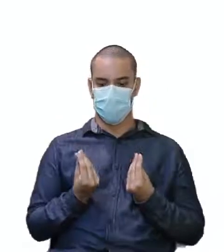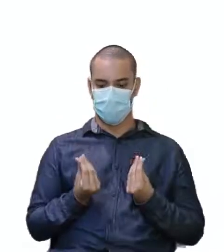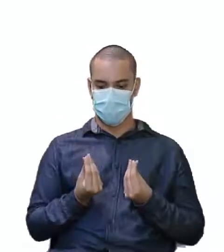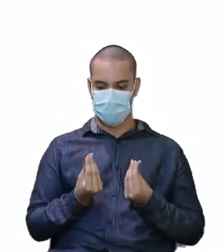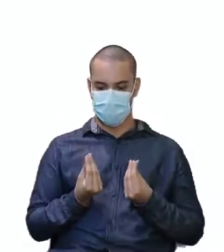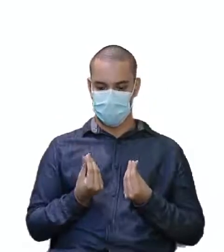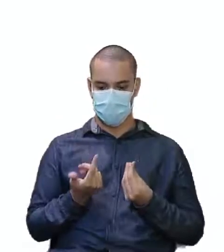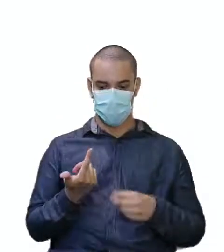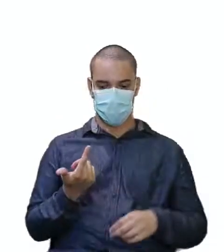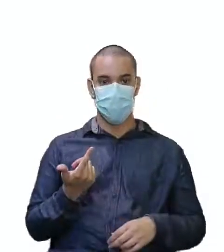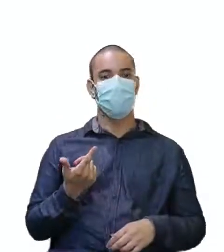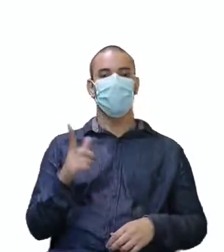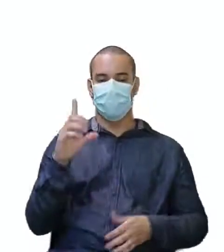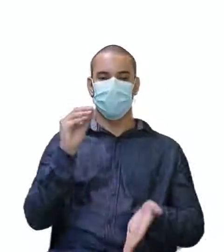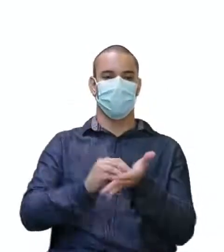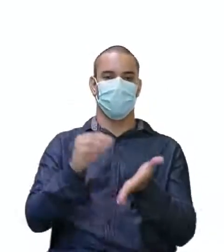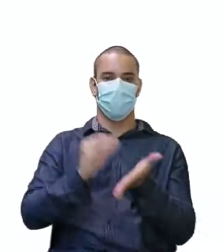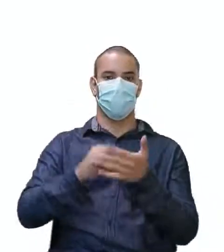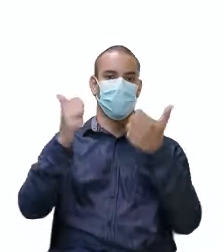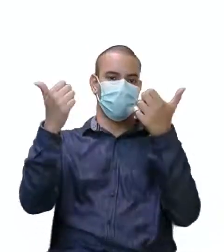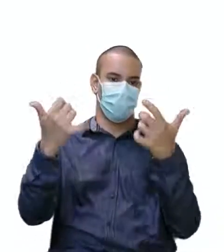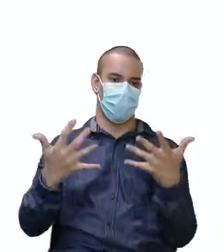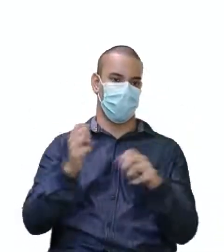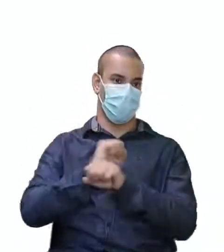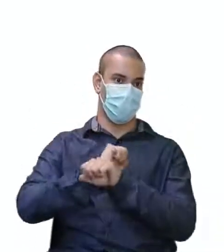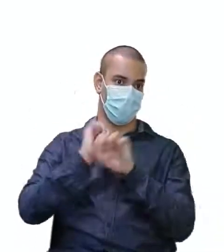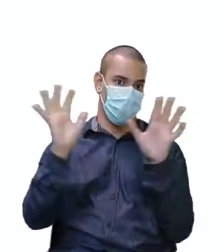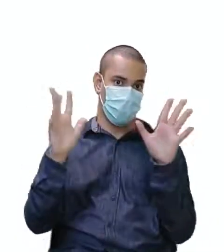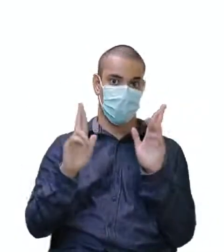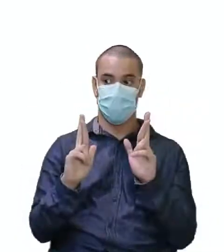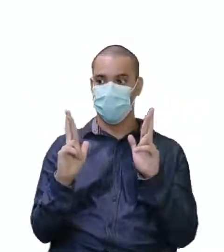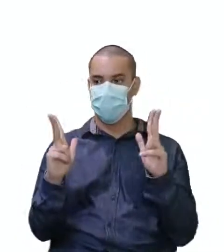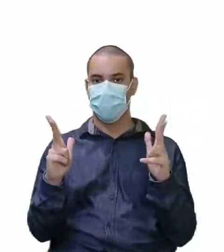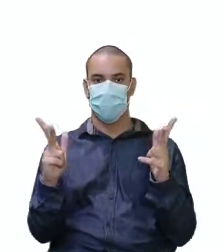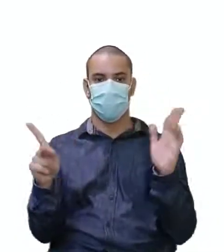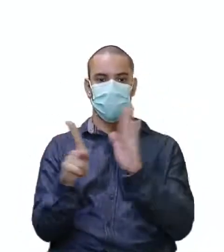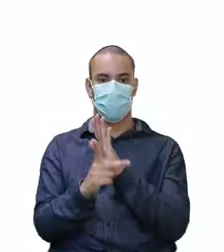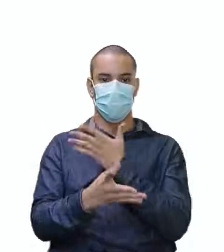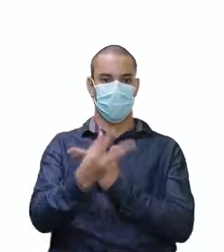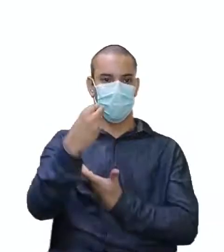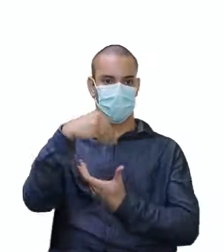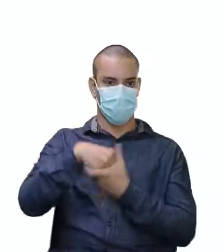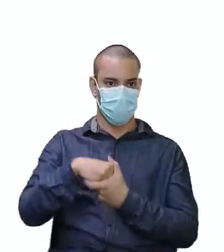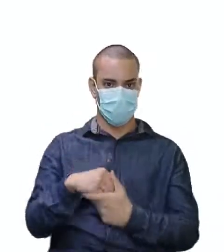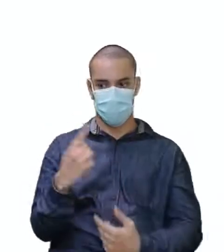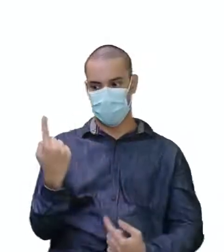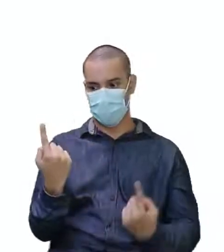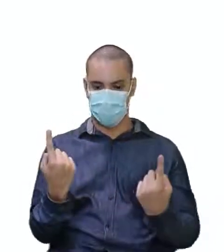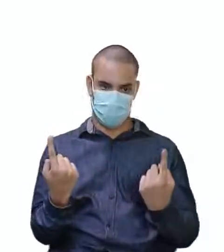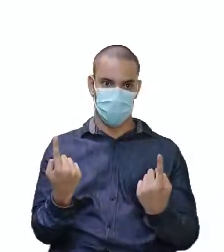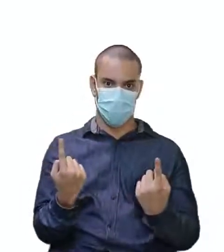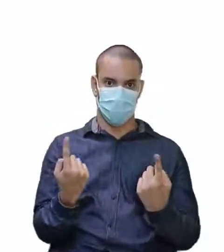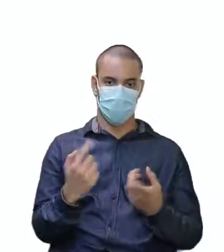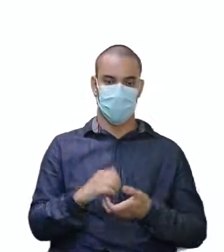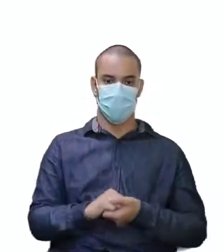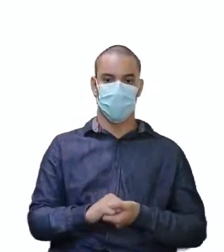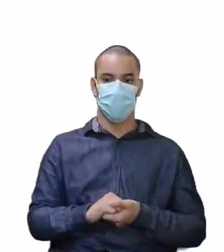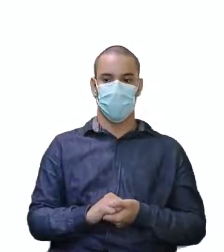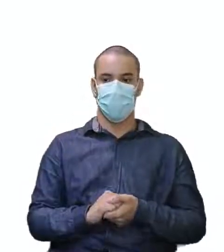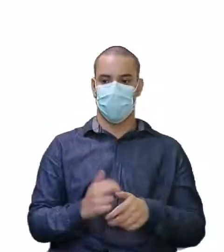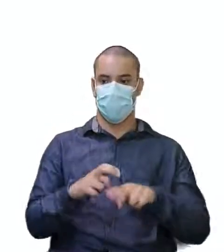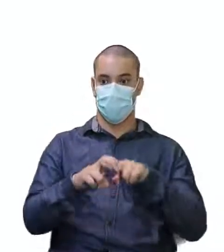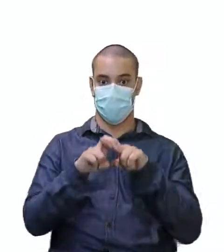Ela deixa a desejar, no sentido de diferenciar com clareza um do outro, tá bom? Então,